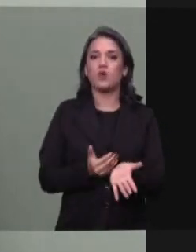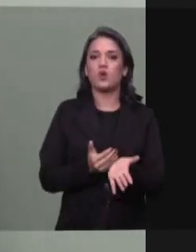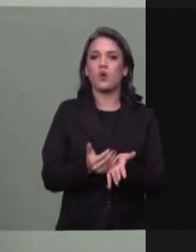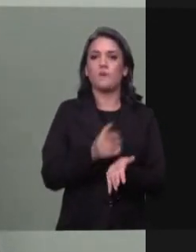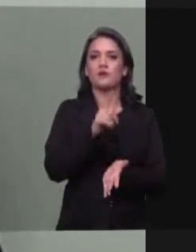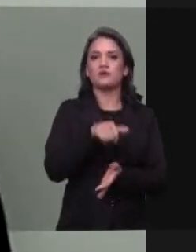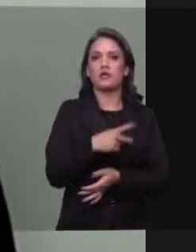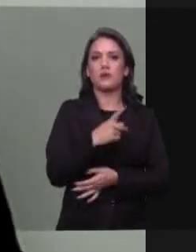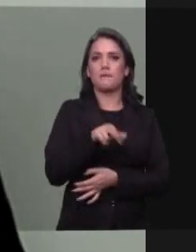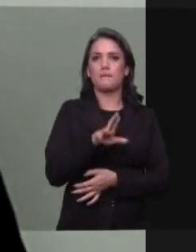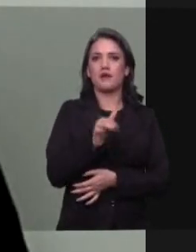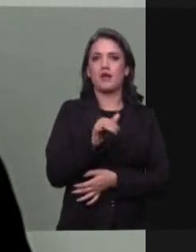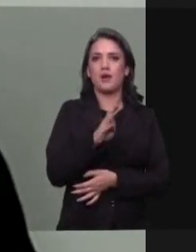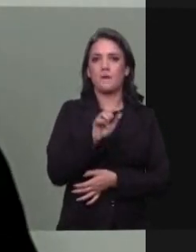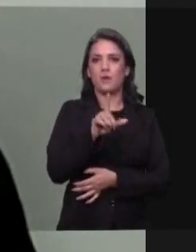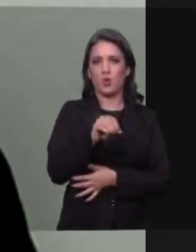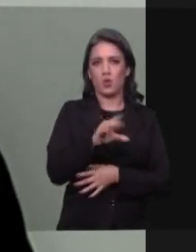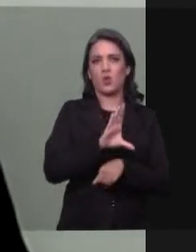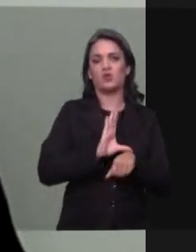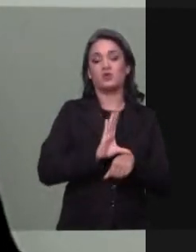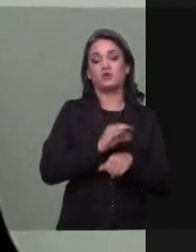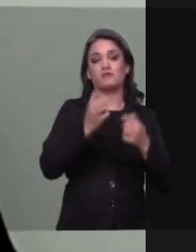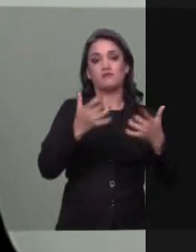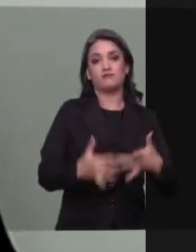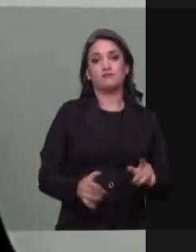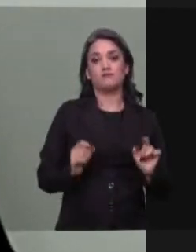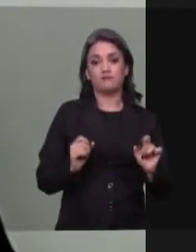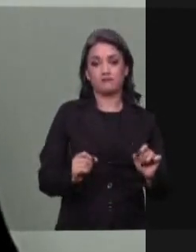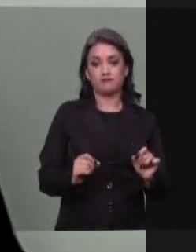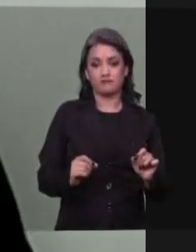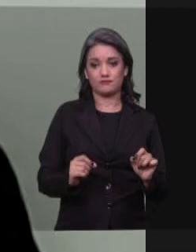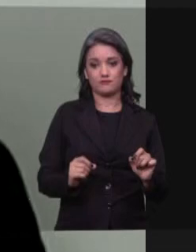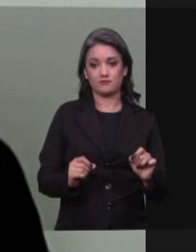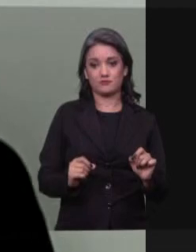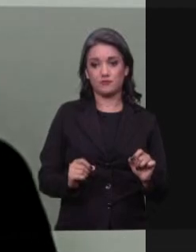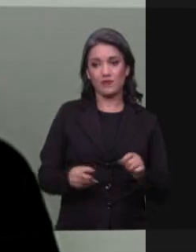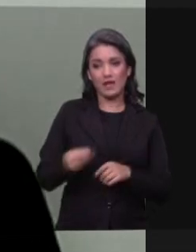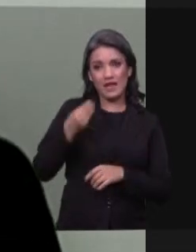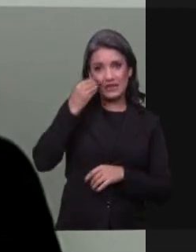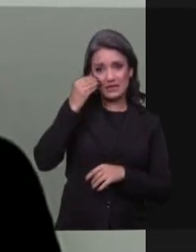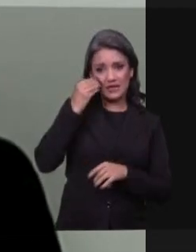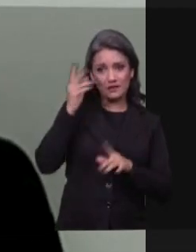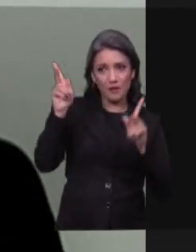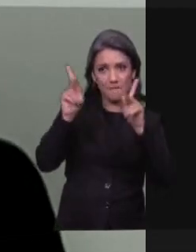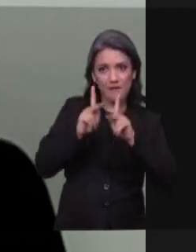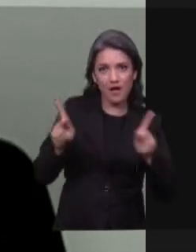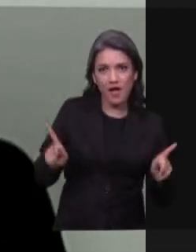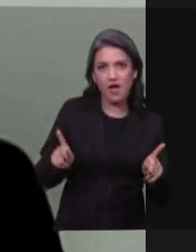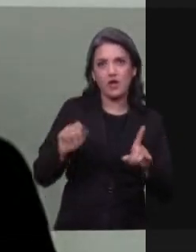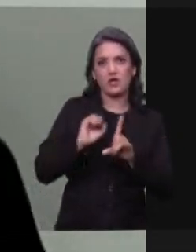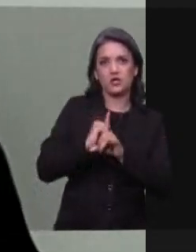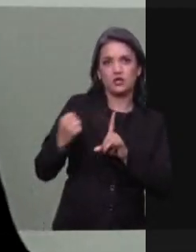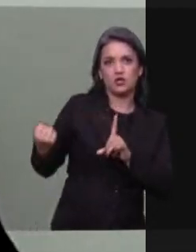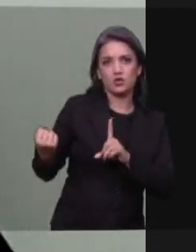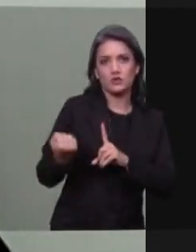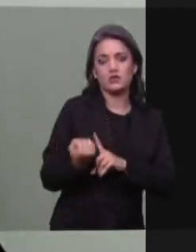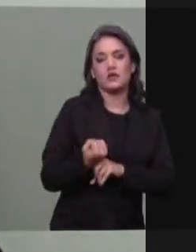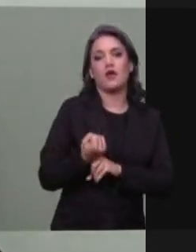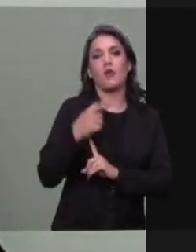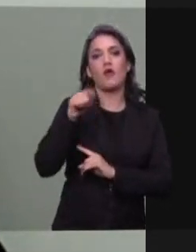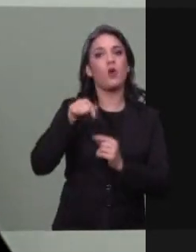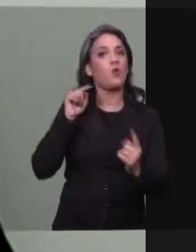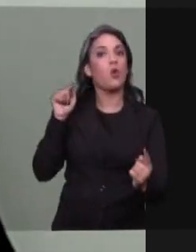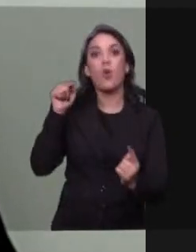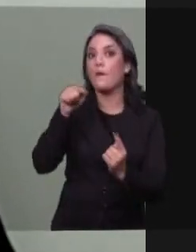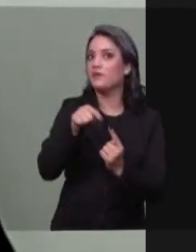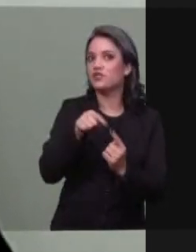Constituição, que estabelece que a busca da pacificação social é um dos